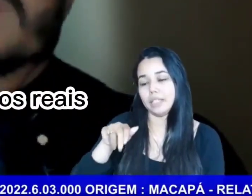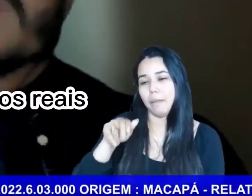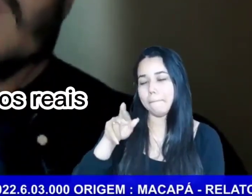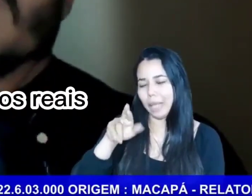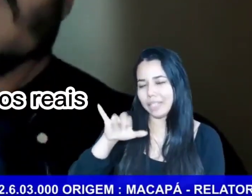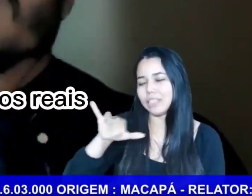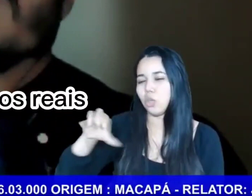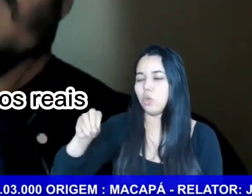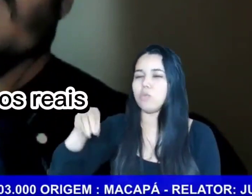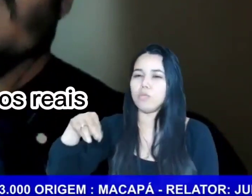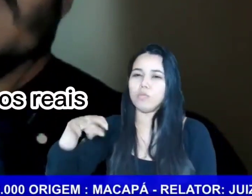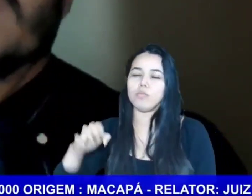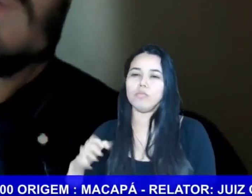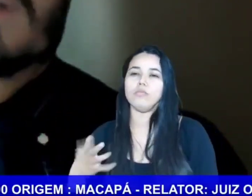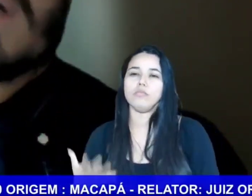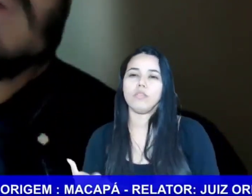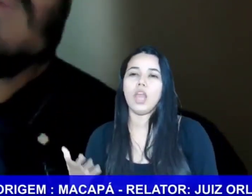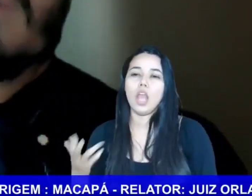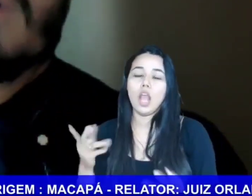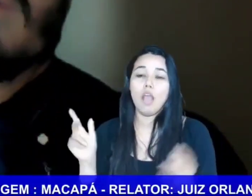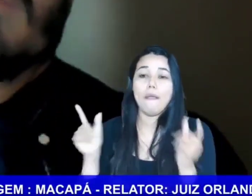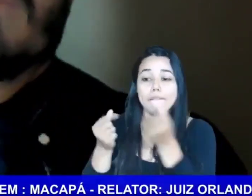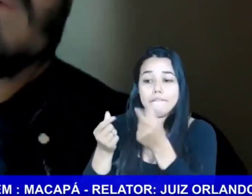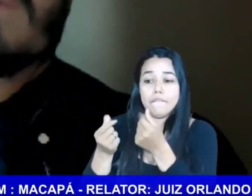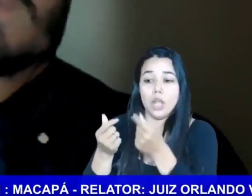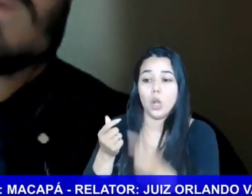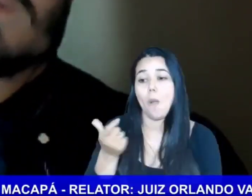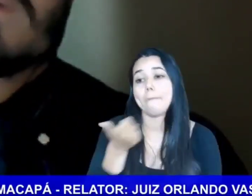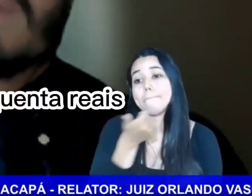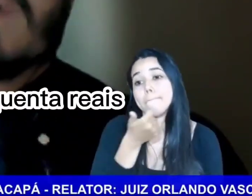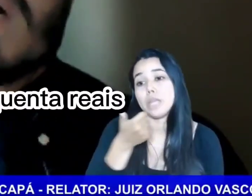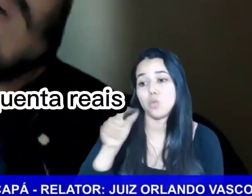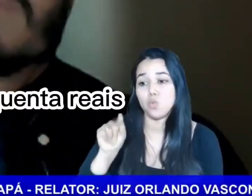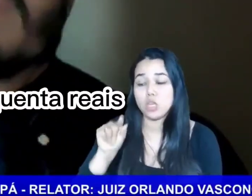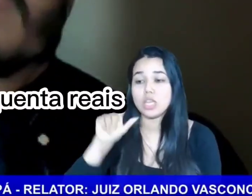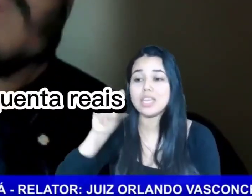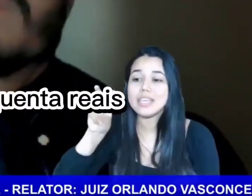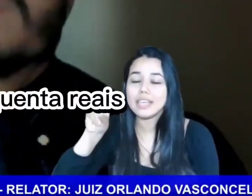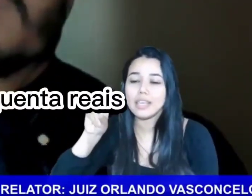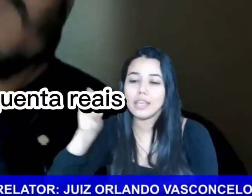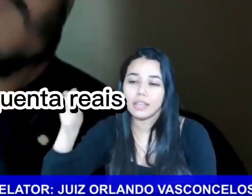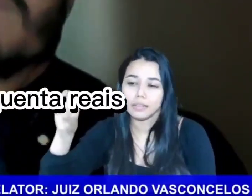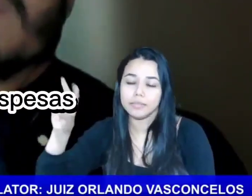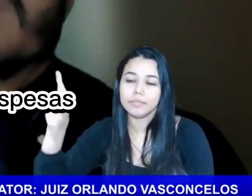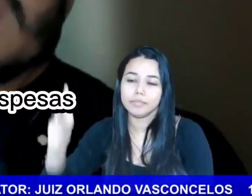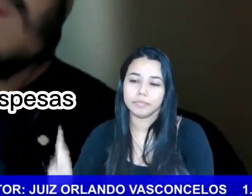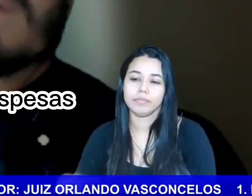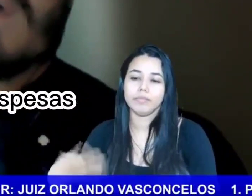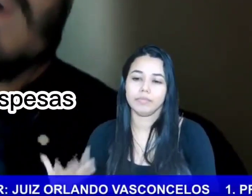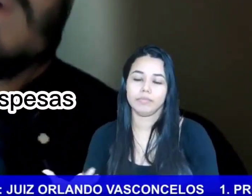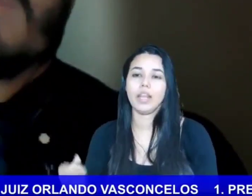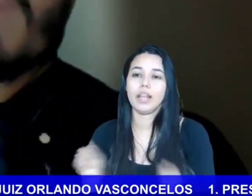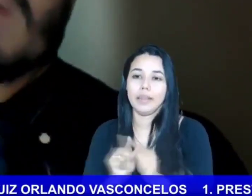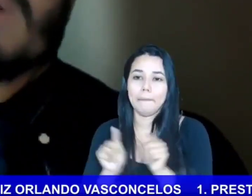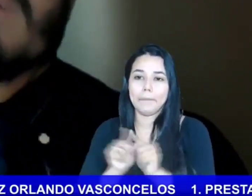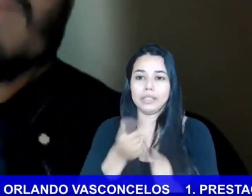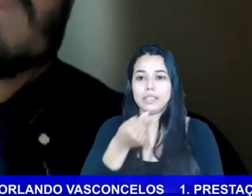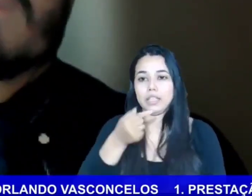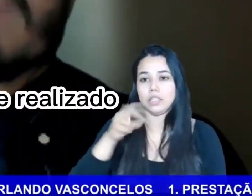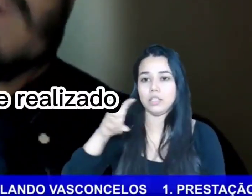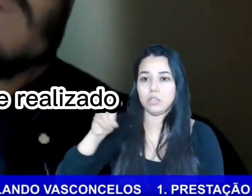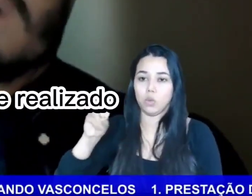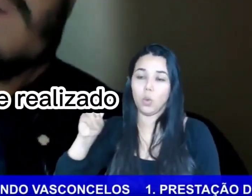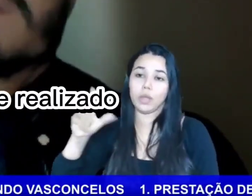o valor de R$ 1.500. Contudo, foi registrado o valor de R$ 750 no demonstrativo de despesas